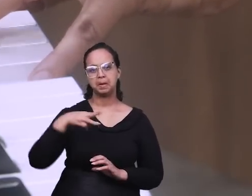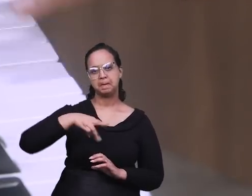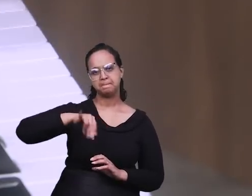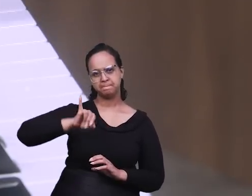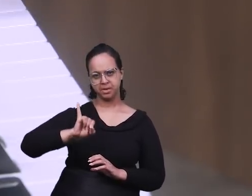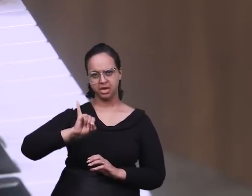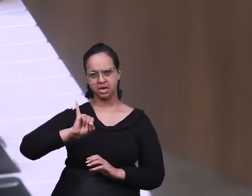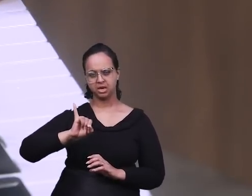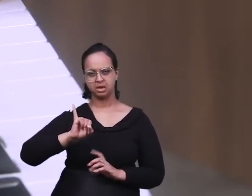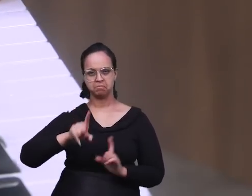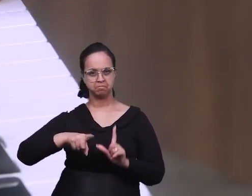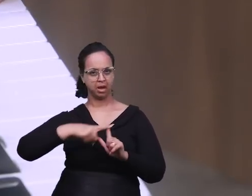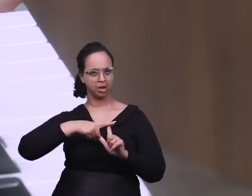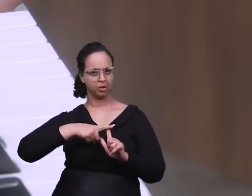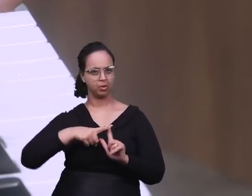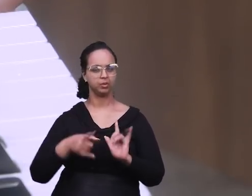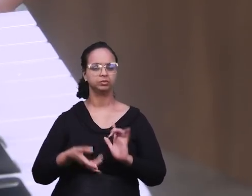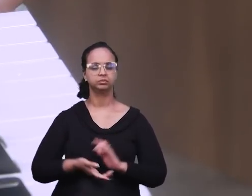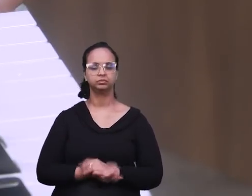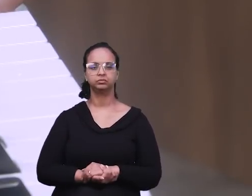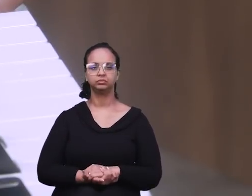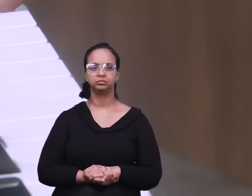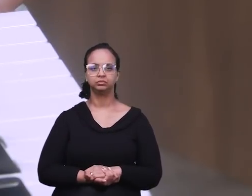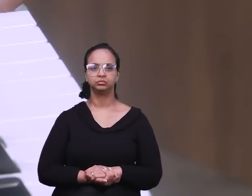Mi maior.